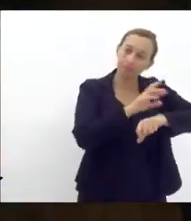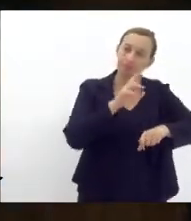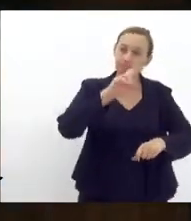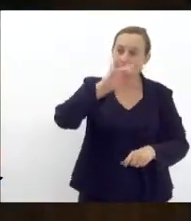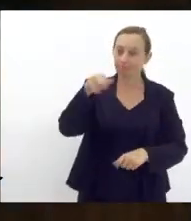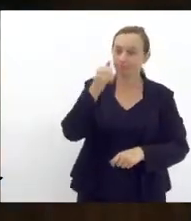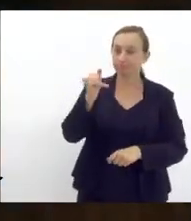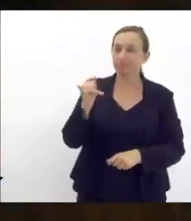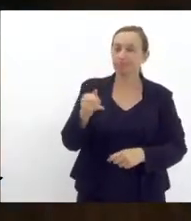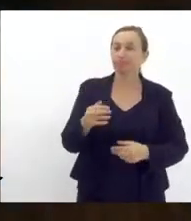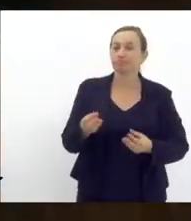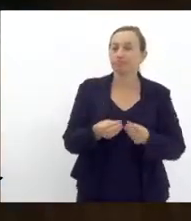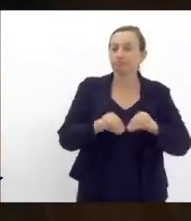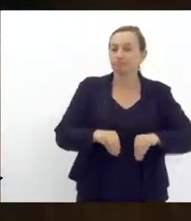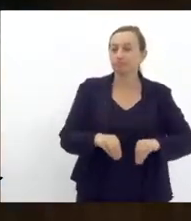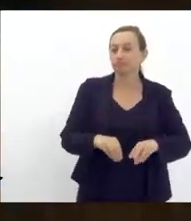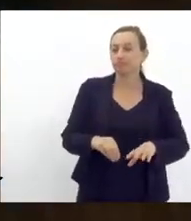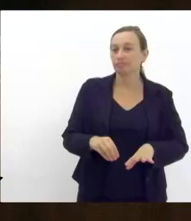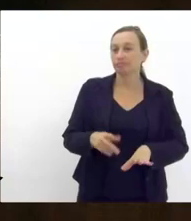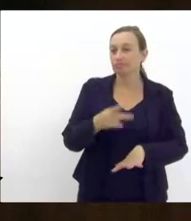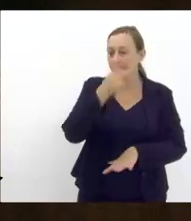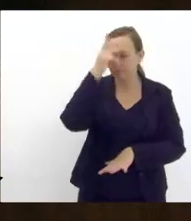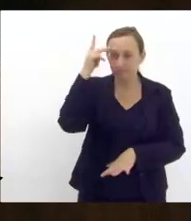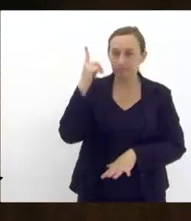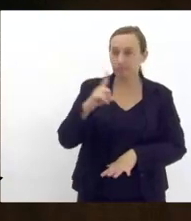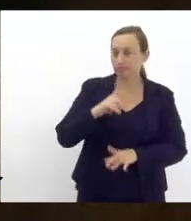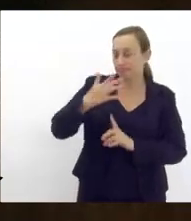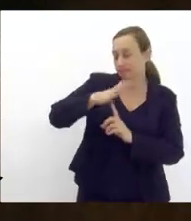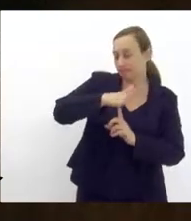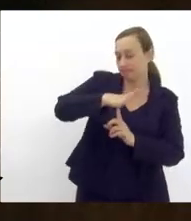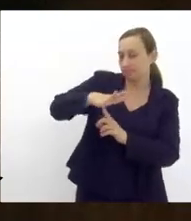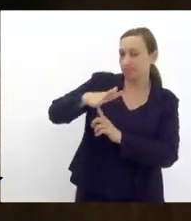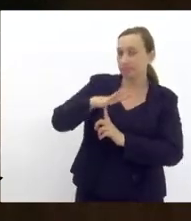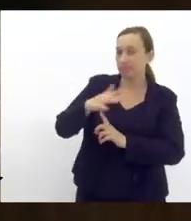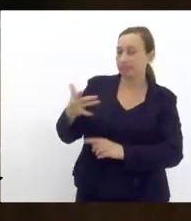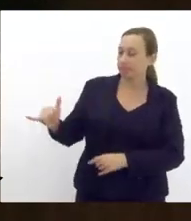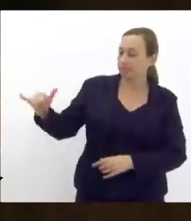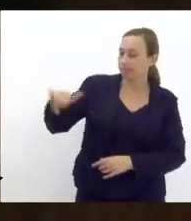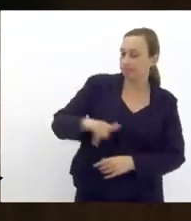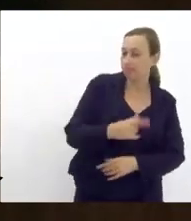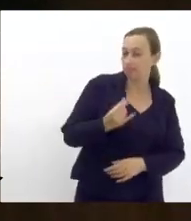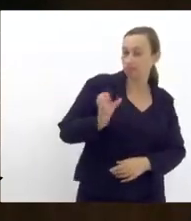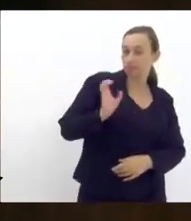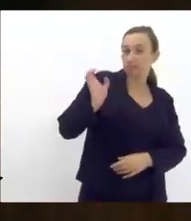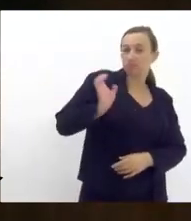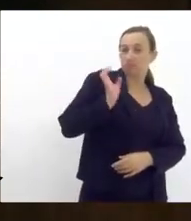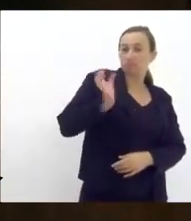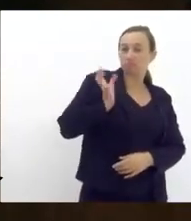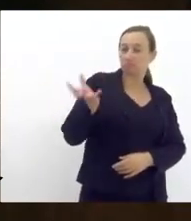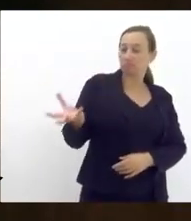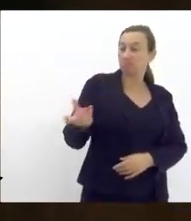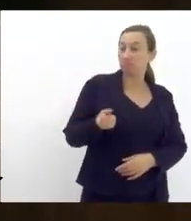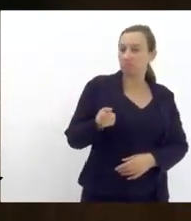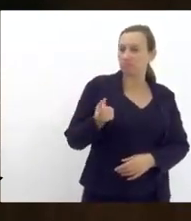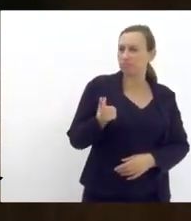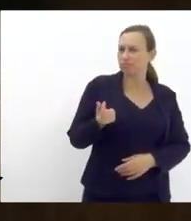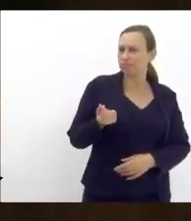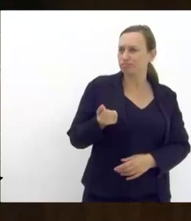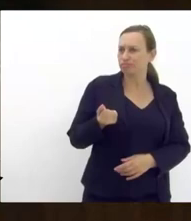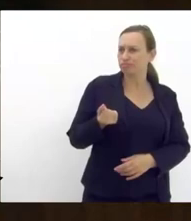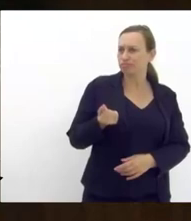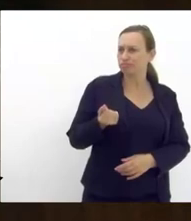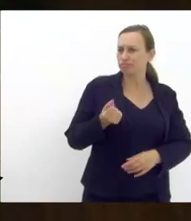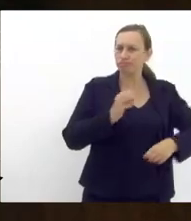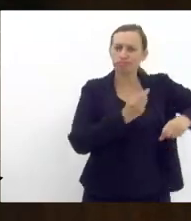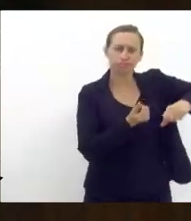causado o senhor presidente pessoas que têm aeronaves pessoas que são indigeradas recebendo dinheiro do programa